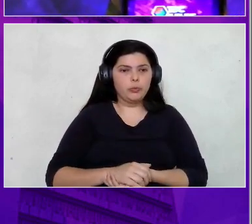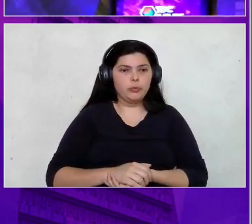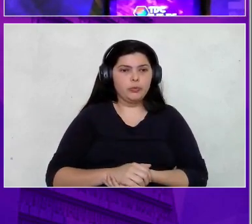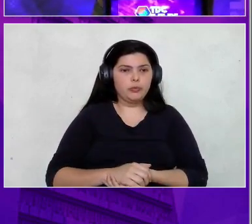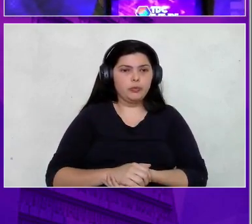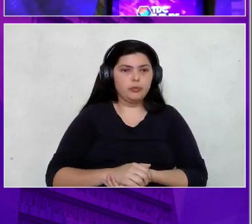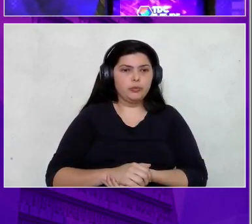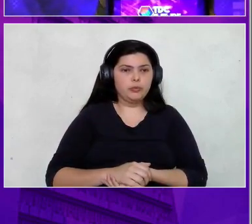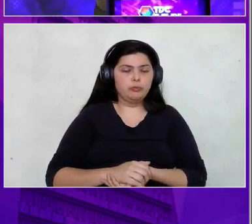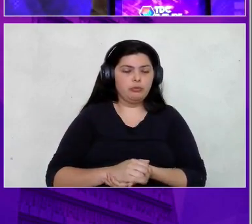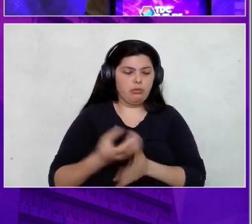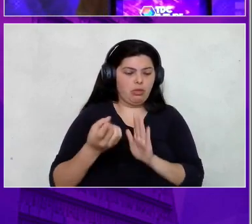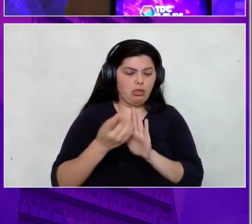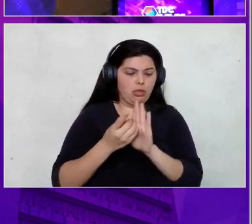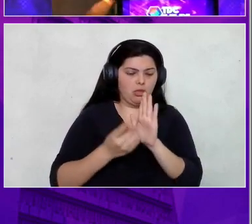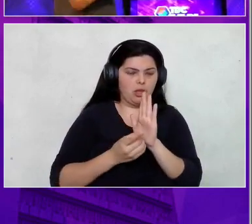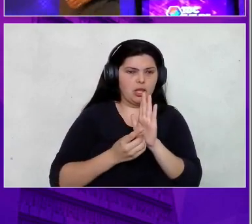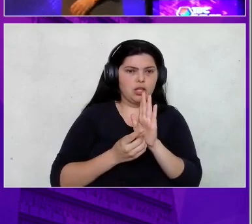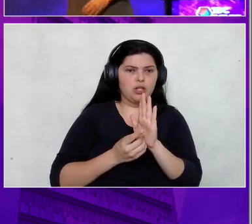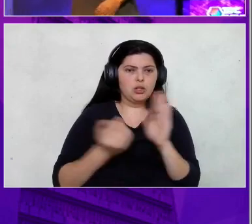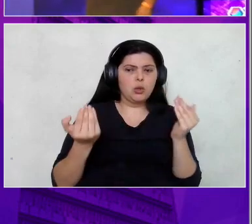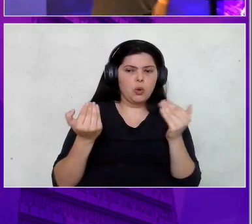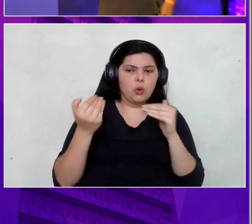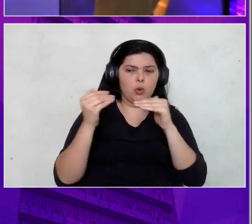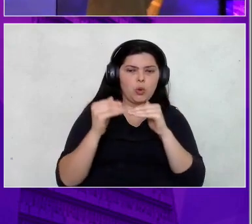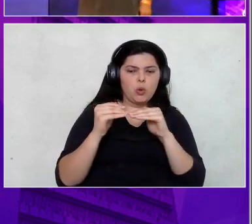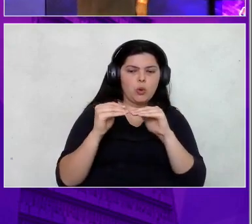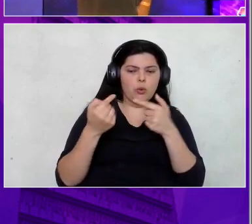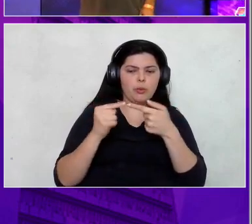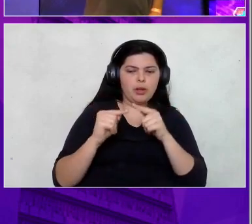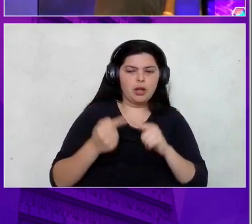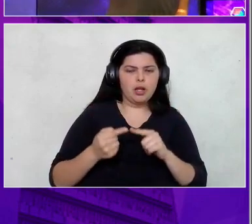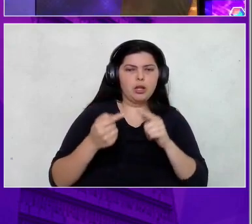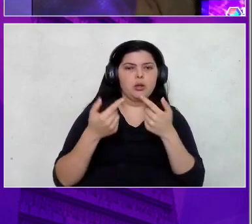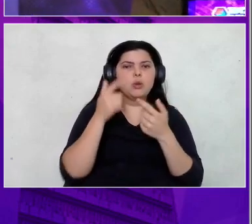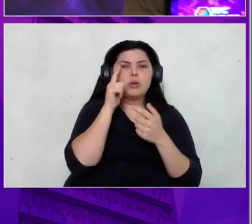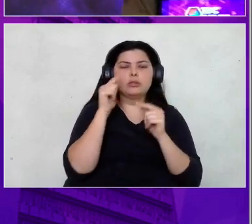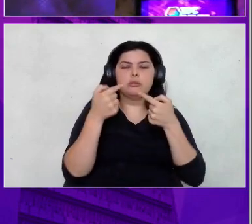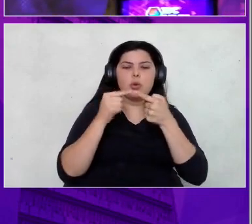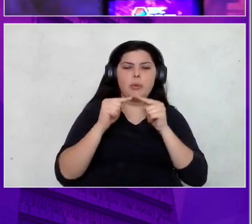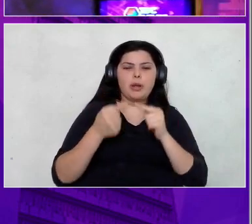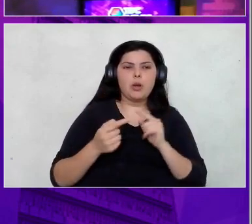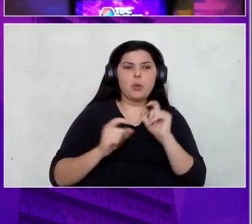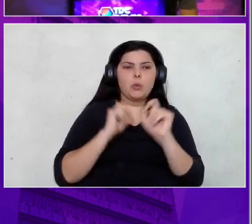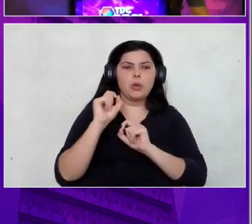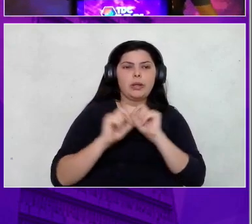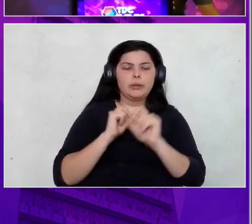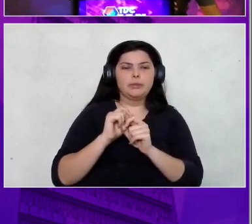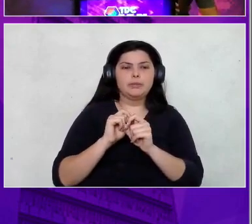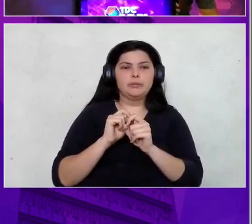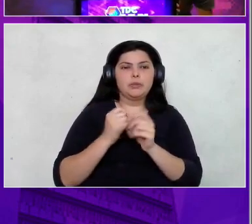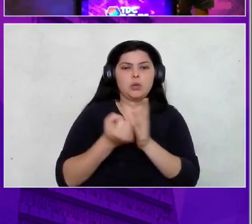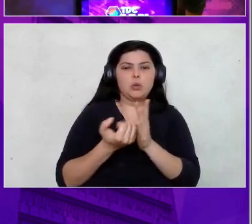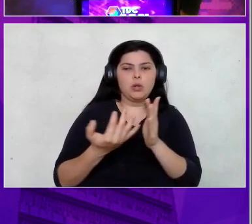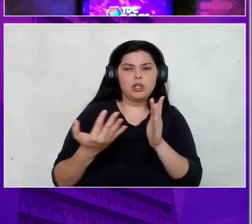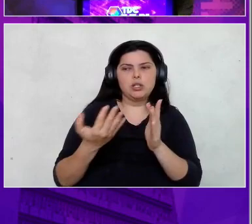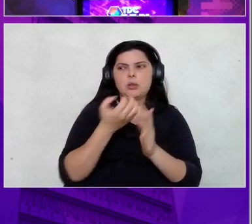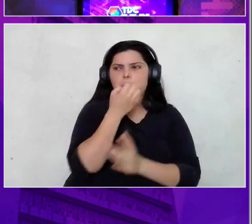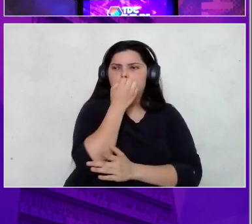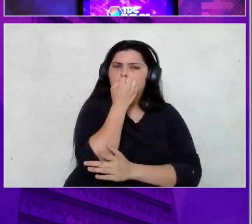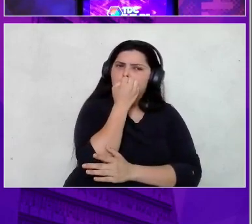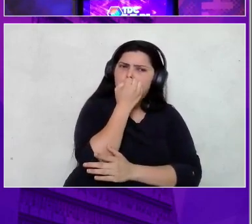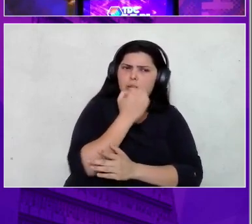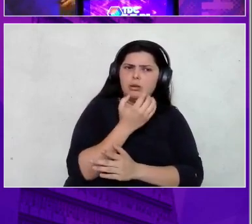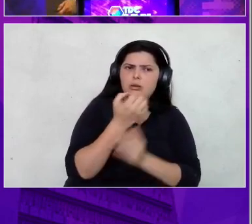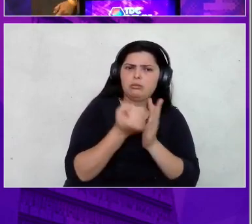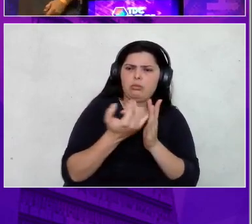que é uma década de convergências. Sim? Então estamos convergindo, na verdade, uma quantidade enorme